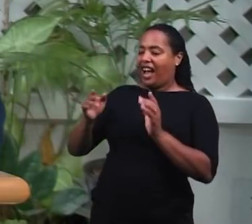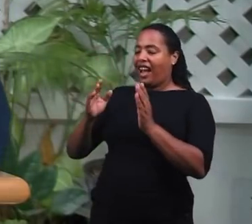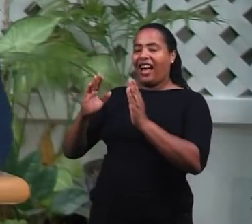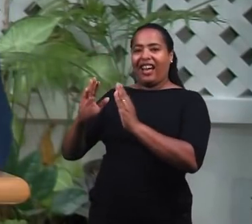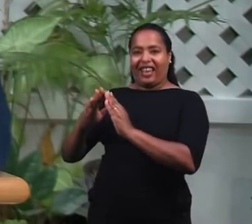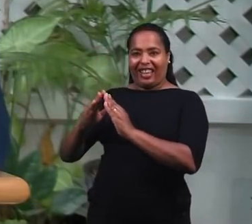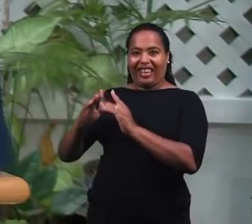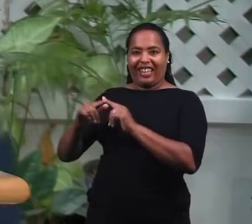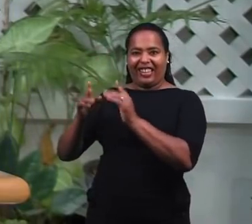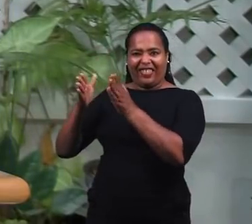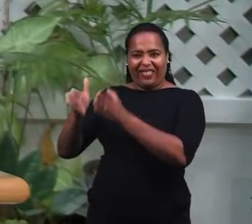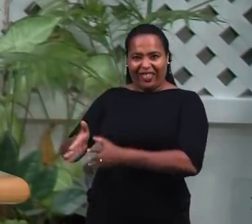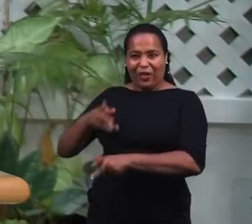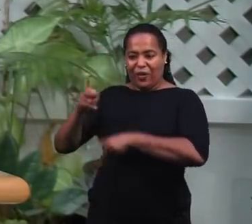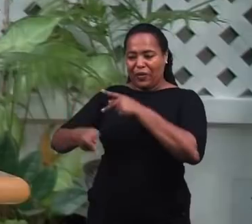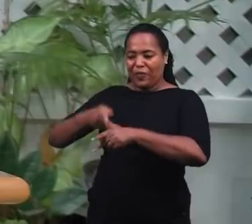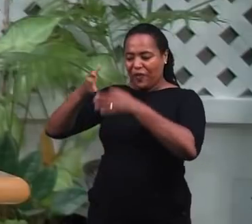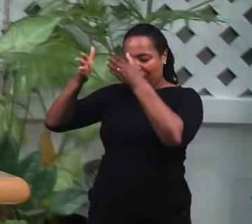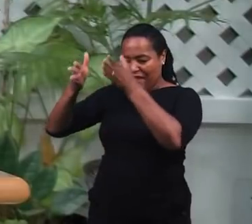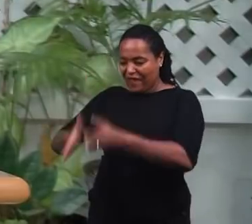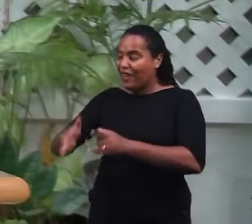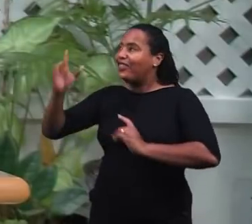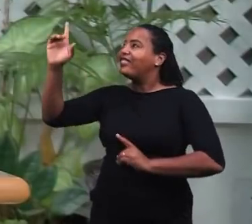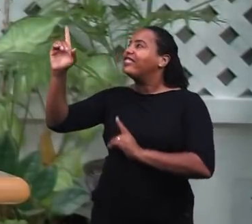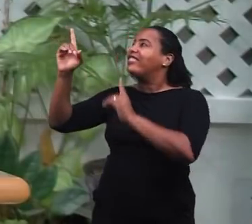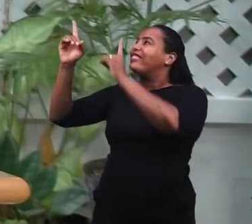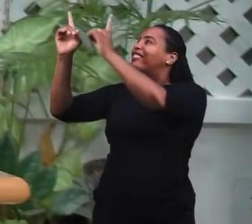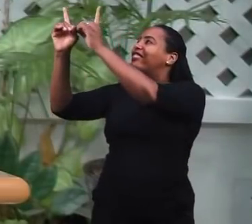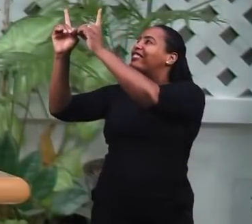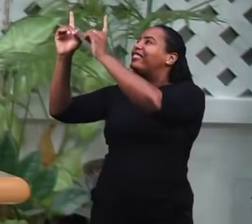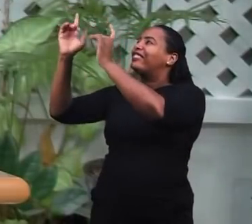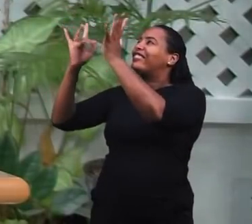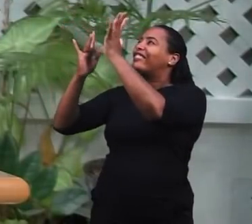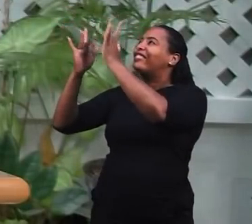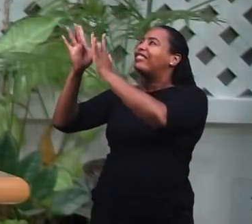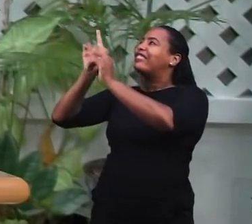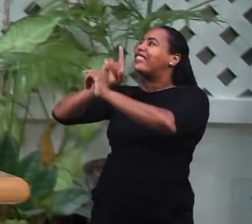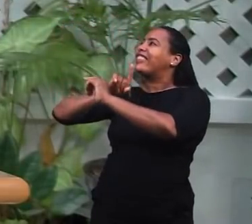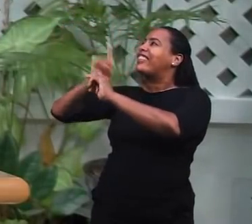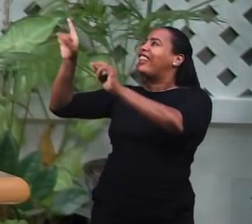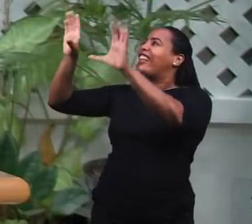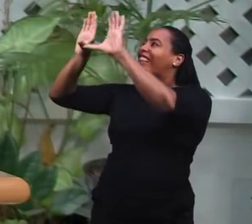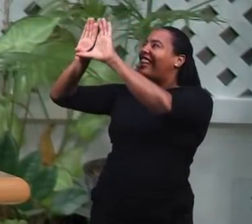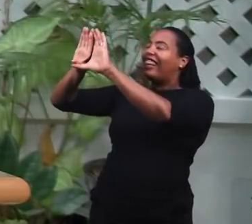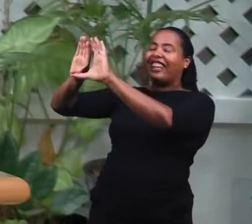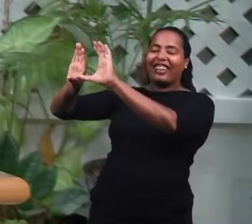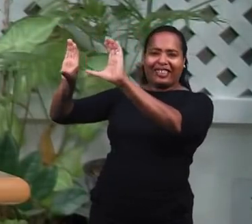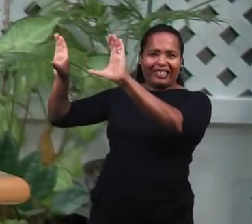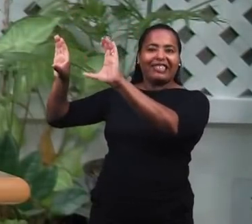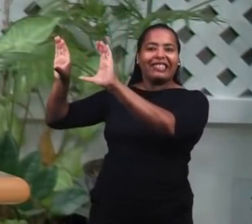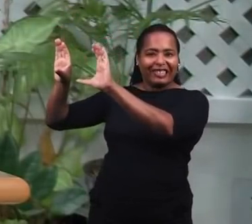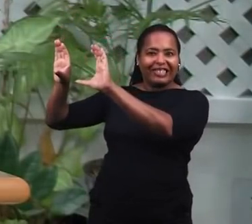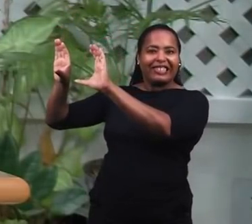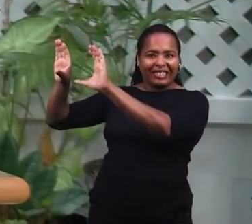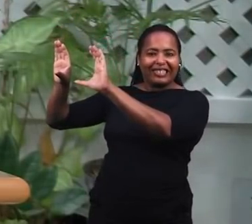noivo. Ela estará na glória. E esta